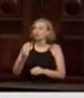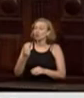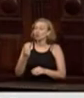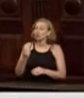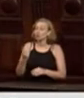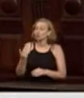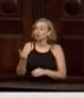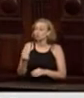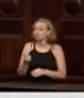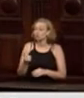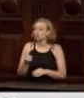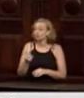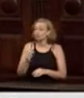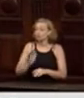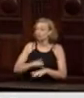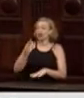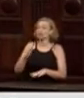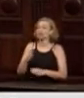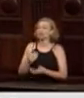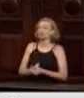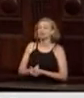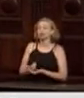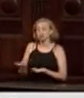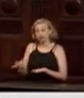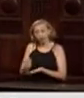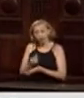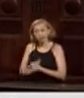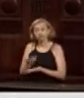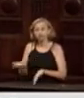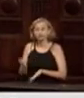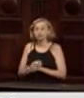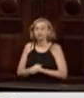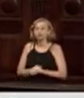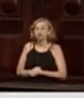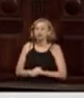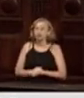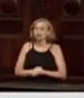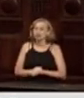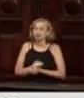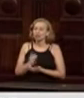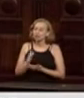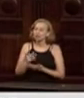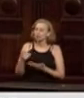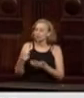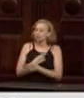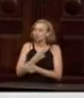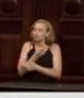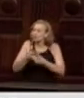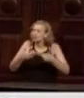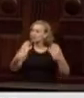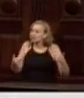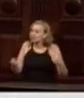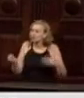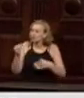ilegal. E aqui no Rio de Janeiro, esses esquemas que aconteceram envolvendo a